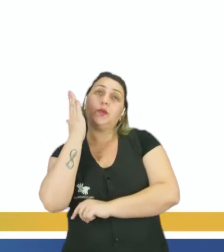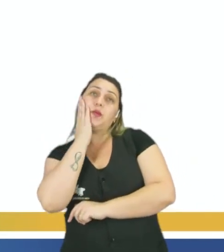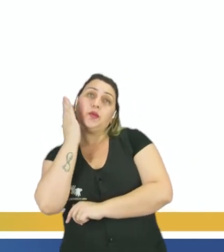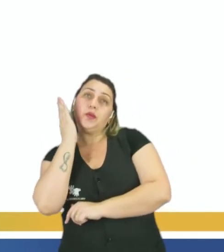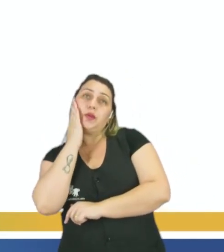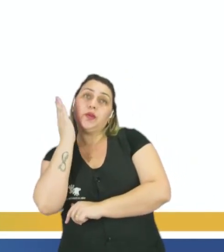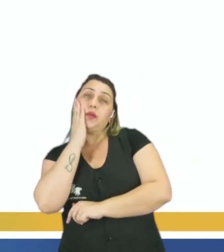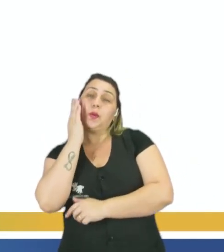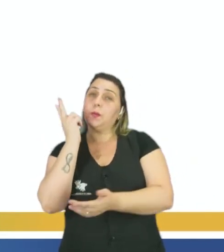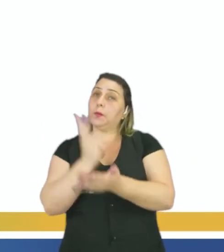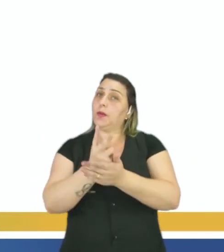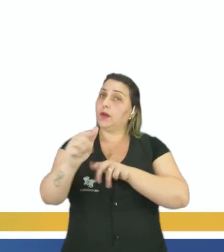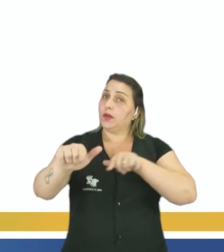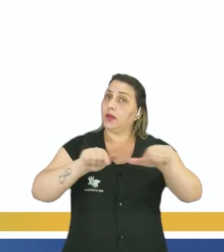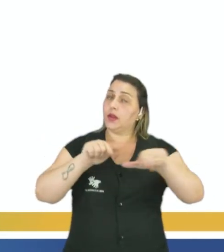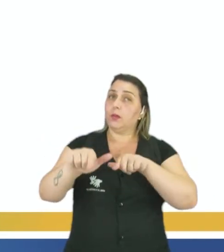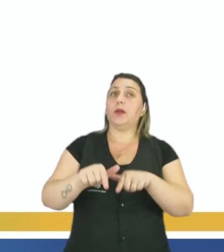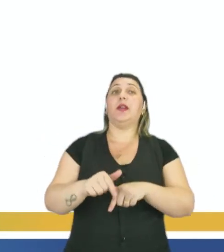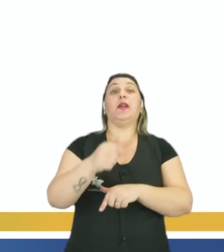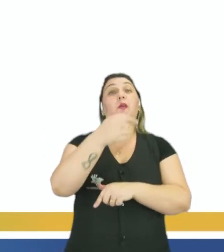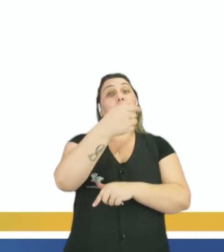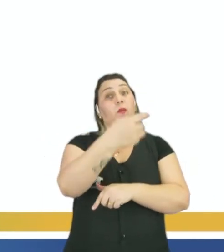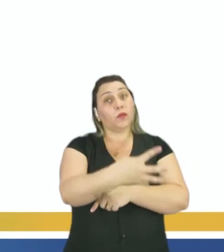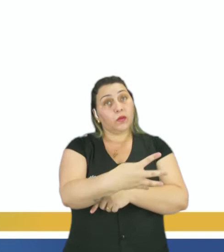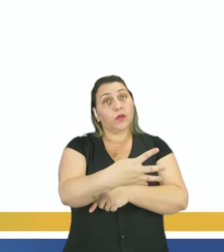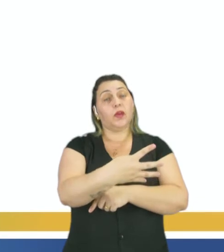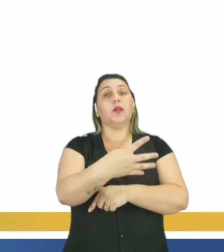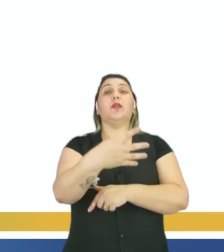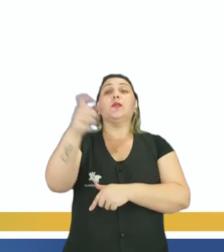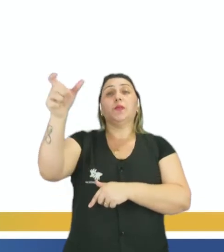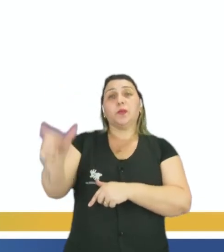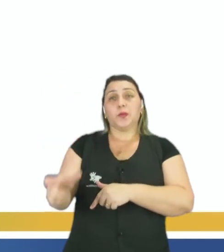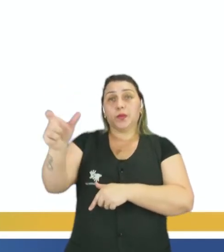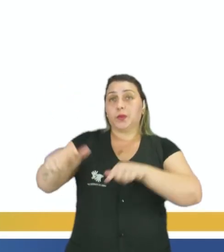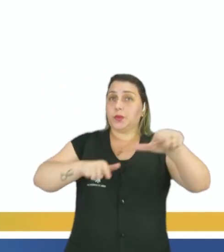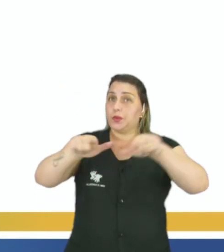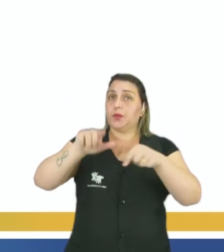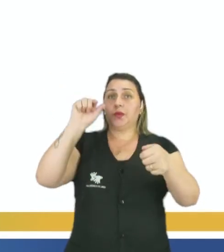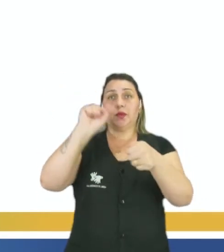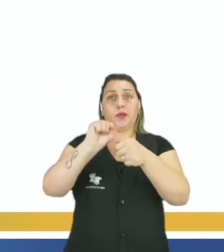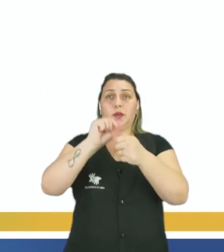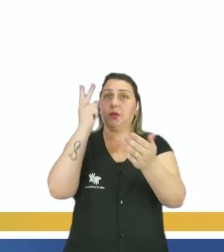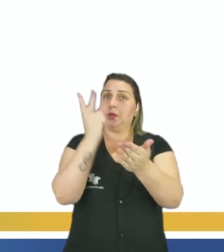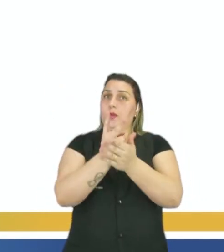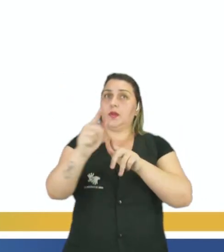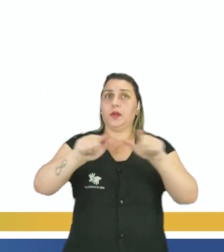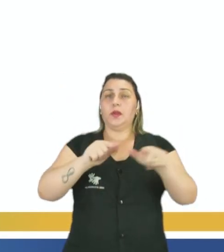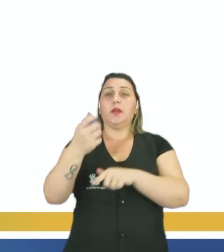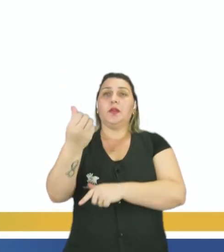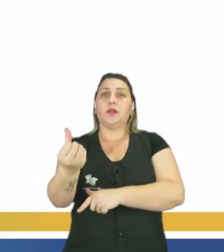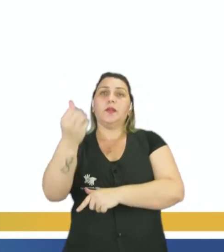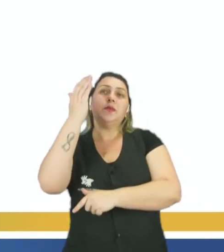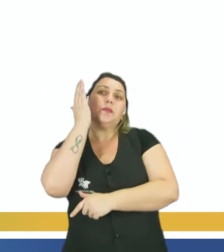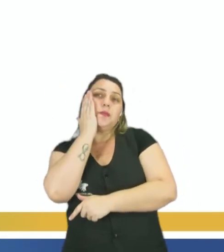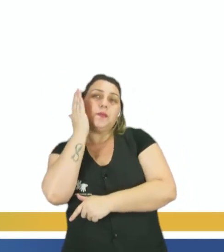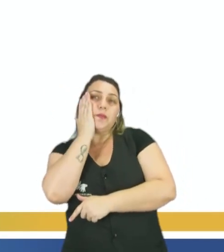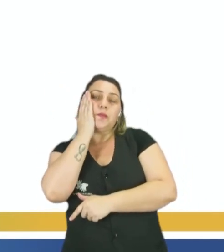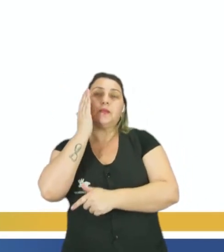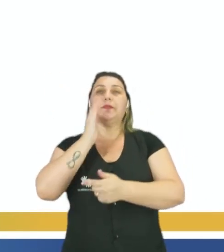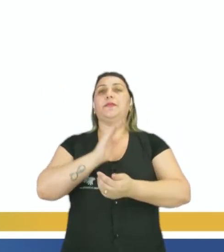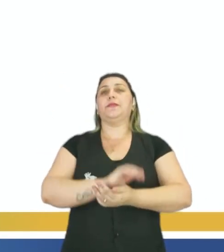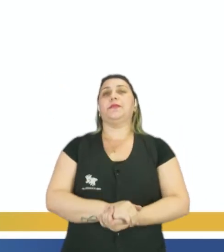farão o mesmo serviço em 8 dias. E com 4 pedreiros fazendo esse serviço, eles farão em 6